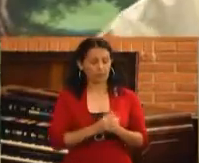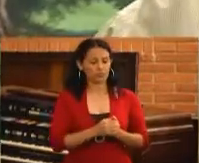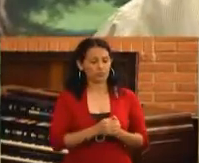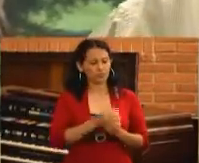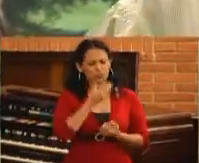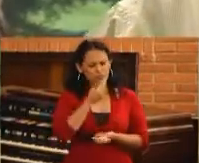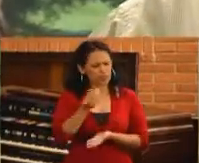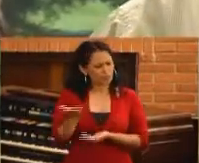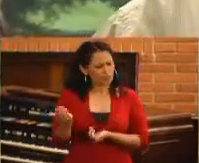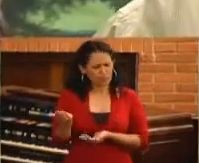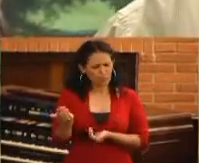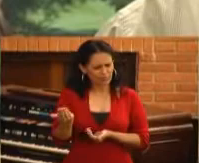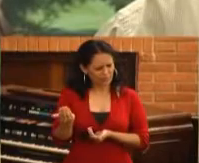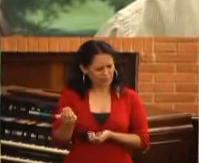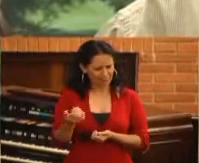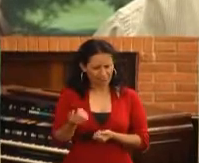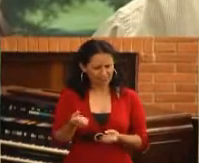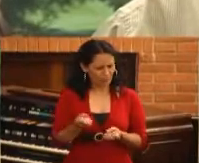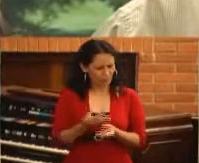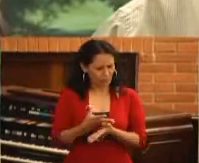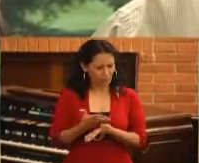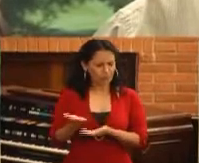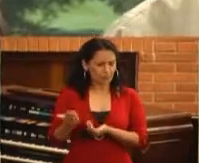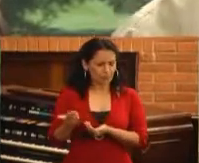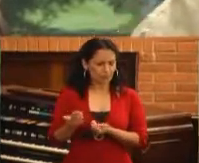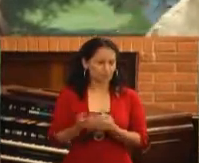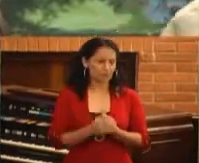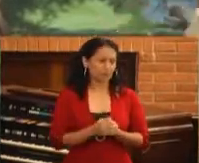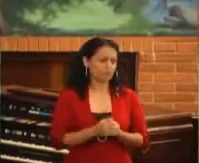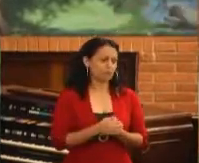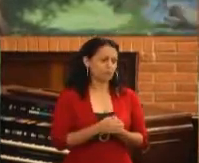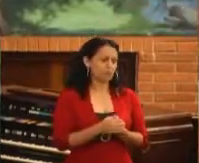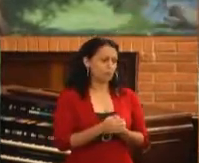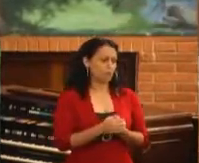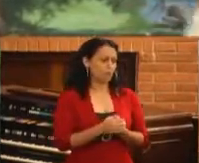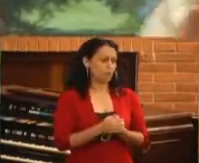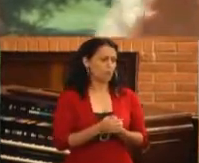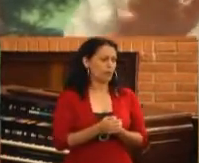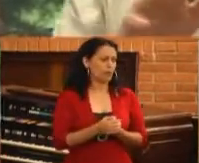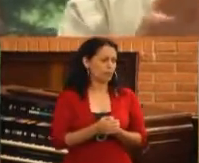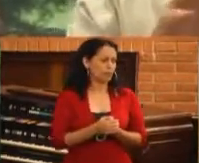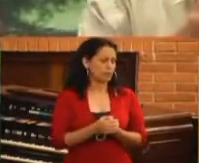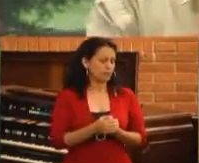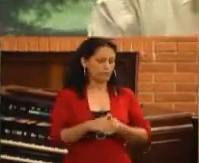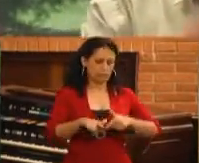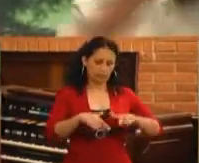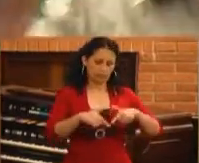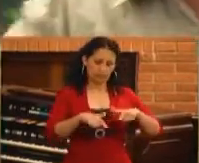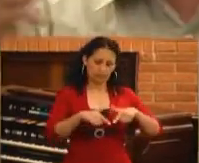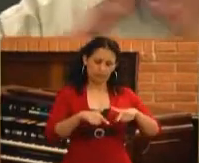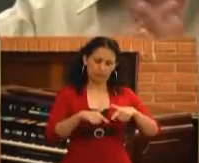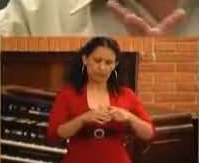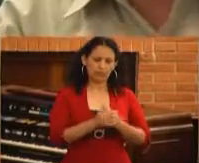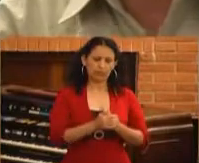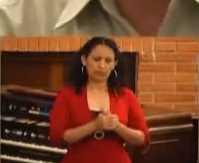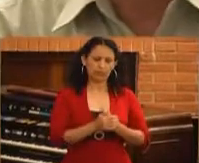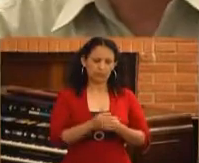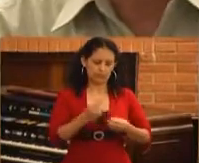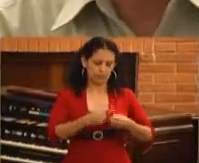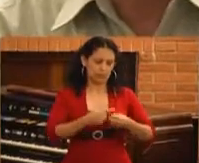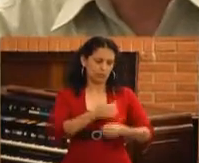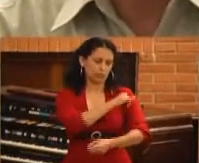de lutas espirituais. O Rafael está trabalhando numa firma no Rio de